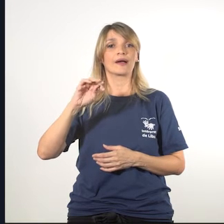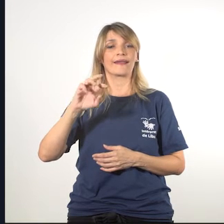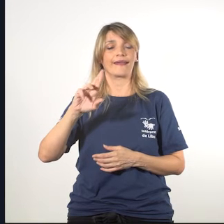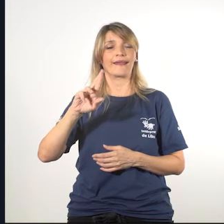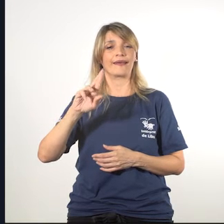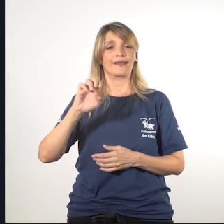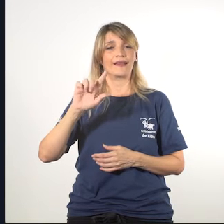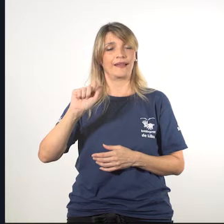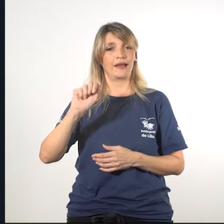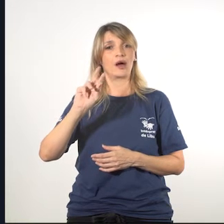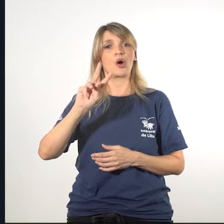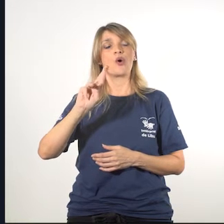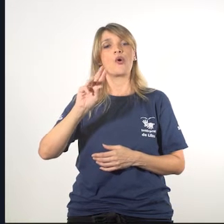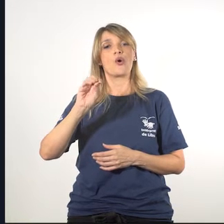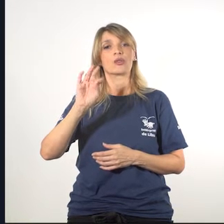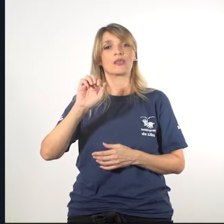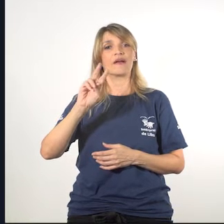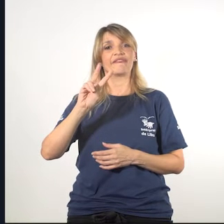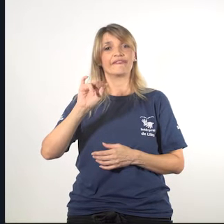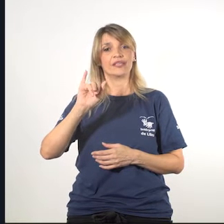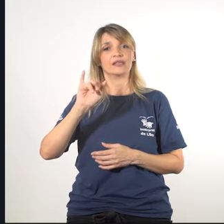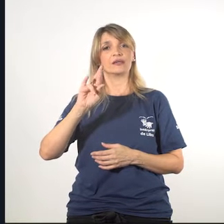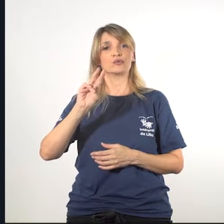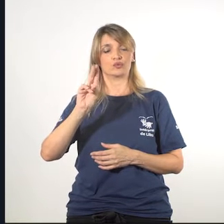Aqui, os contingentes,